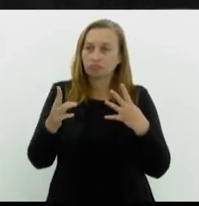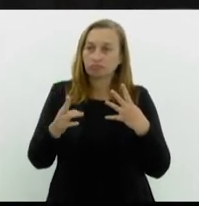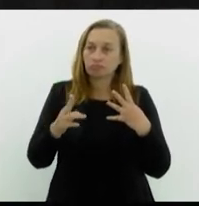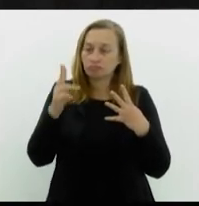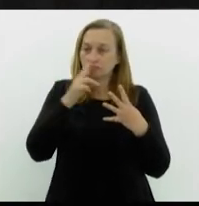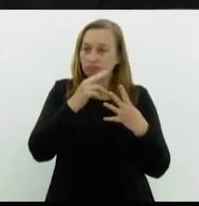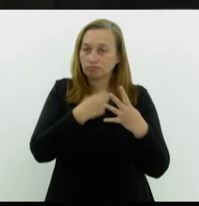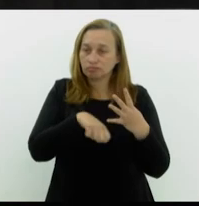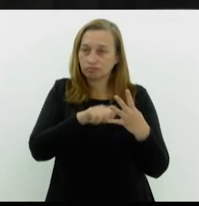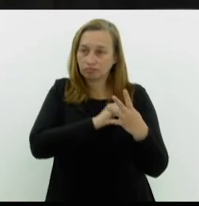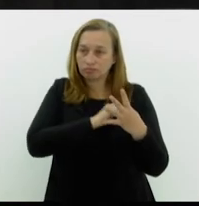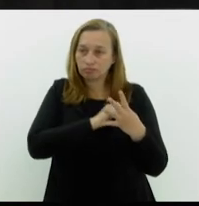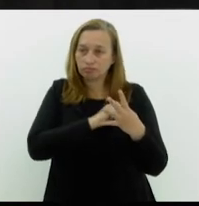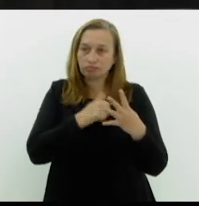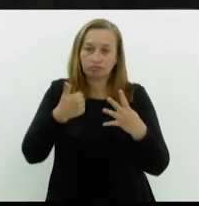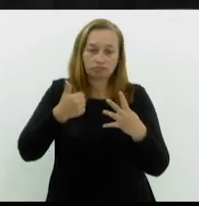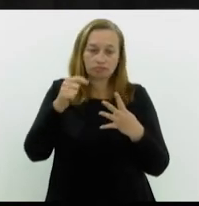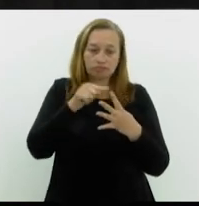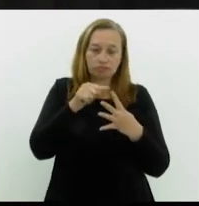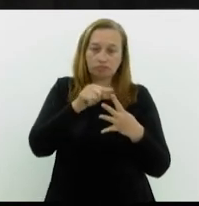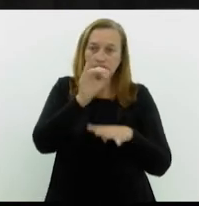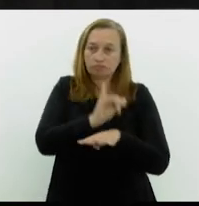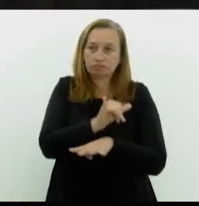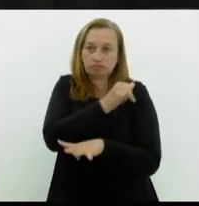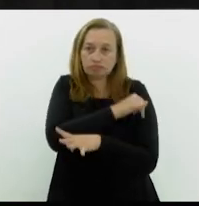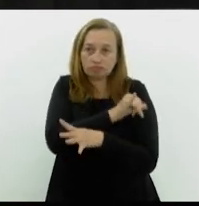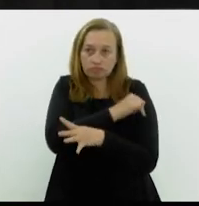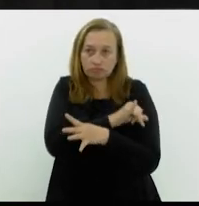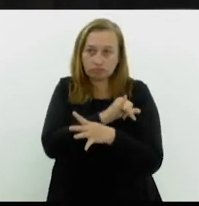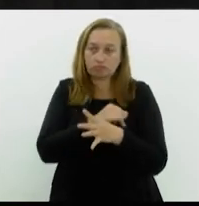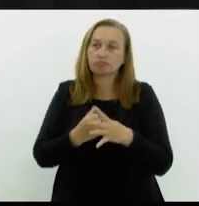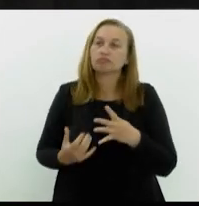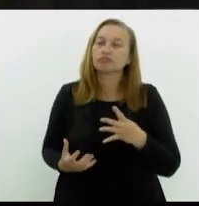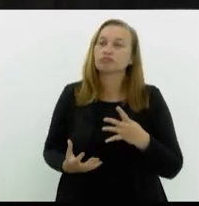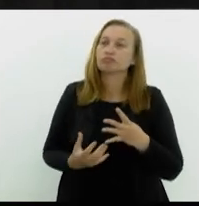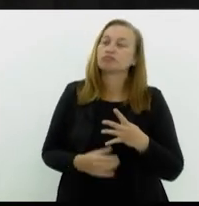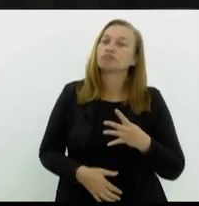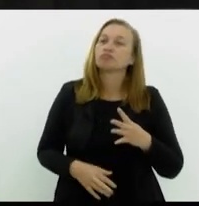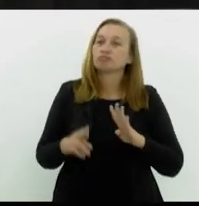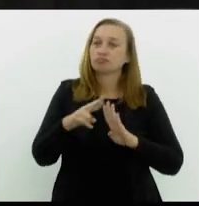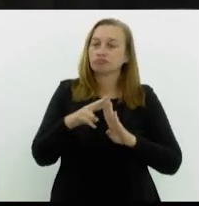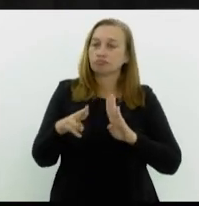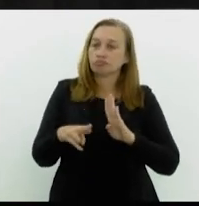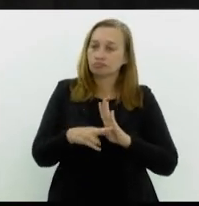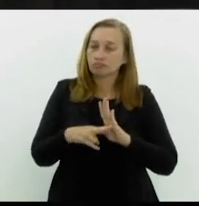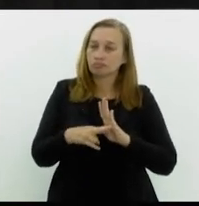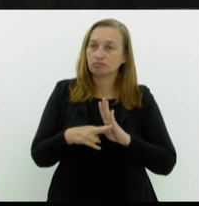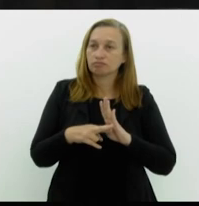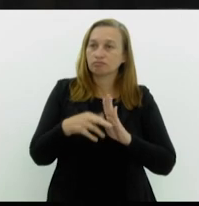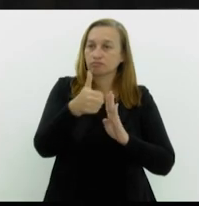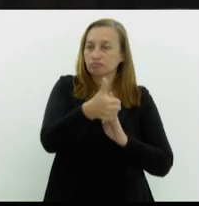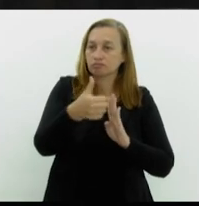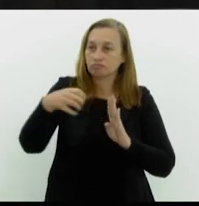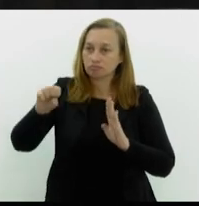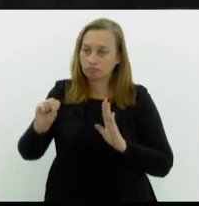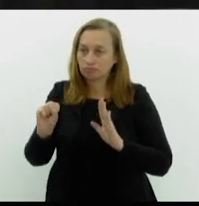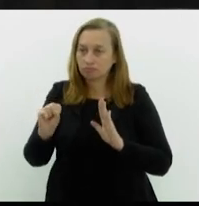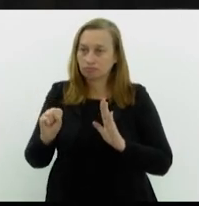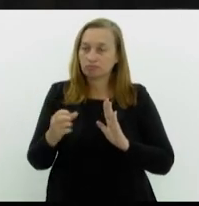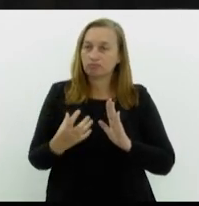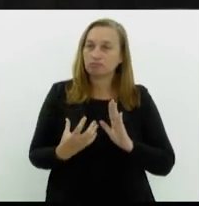fiscal. Primeiro é o Estado do Rio de Janeiro, que aderiu ao regime em 2017 e